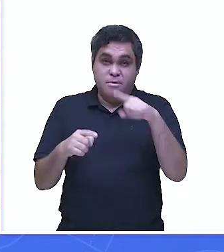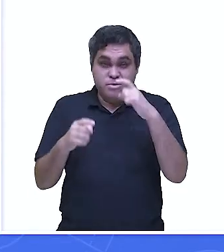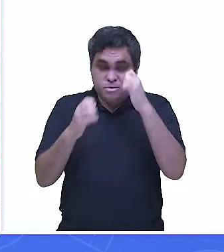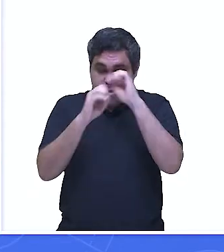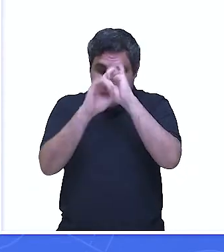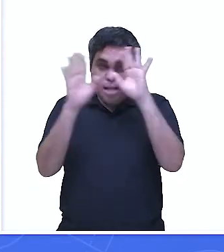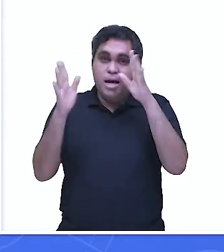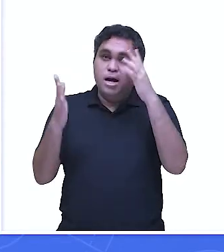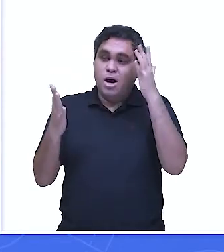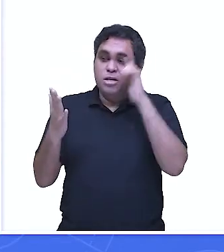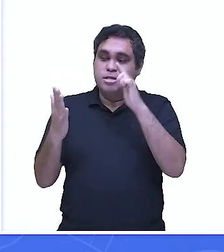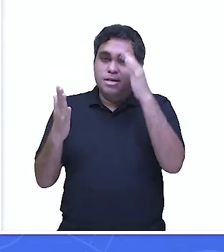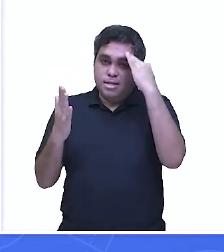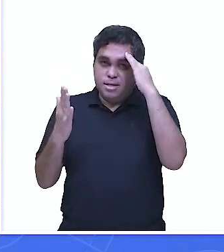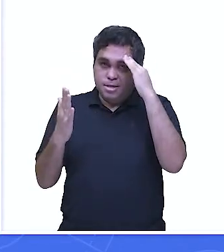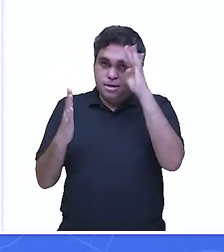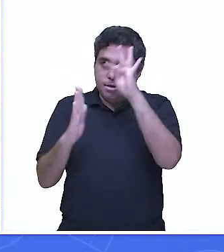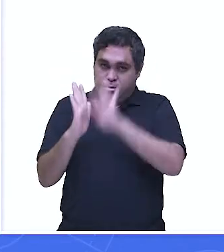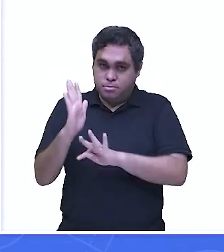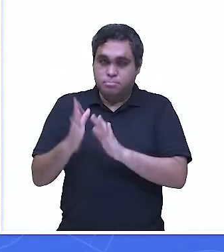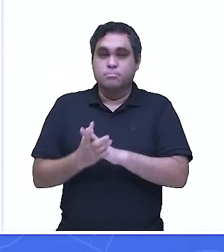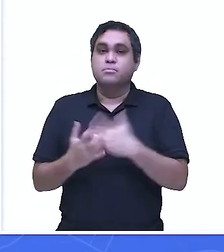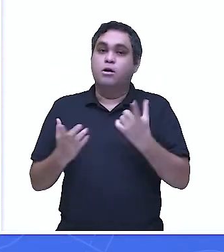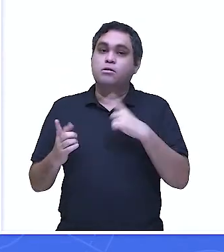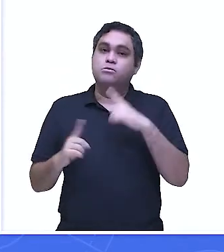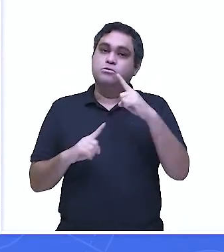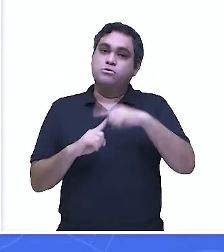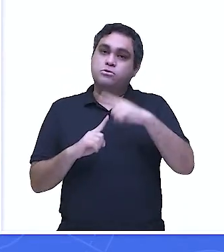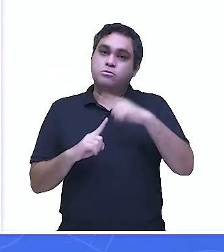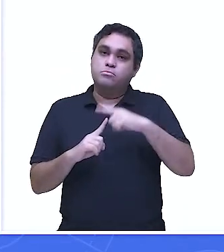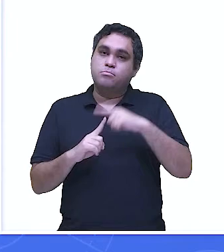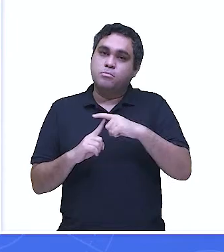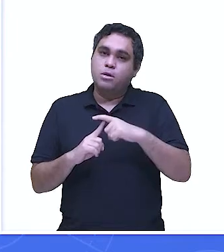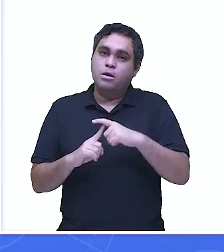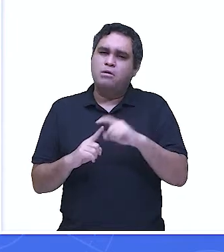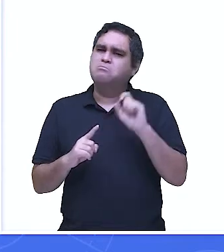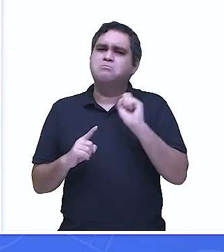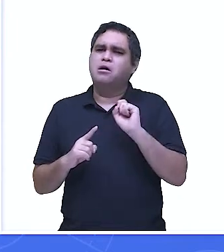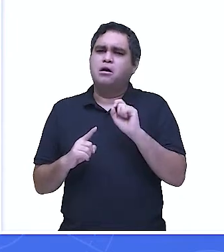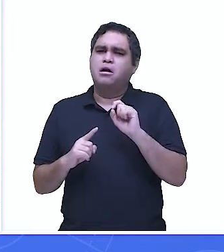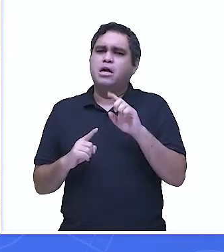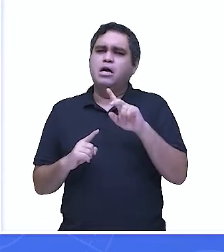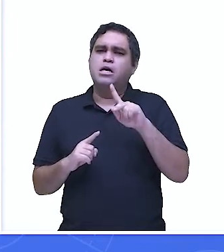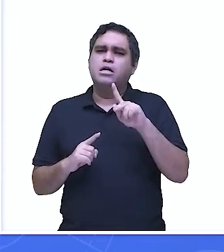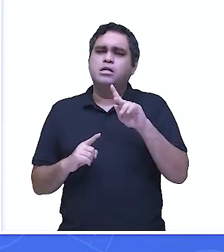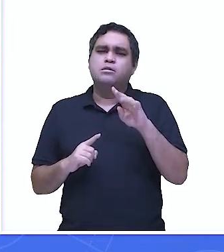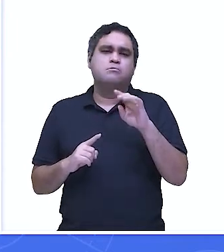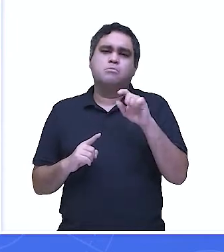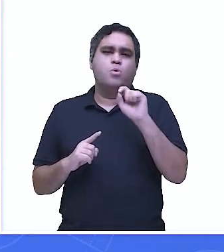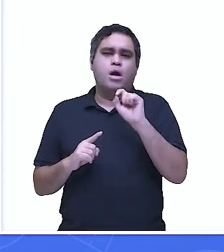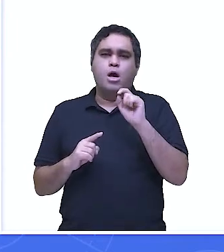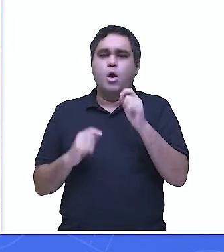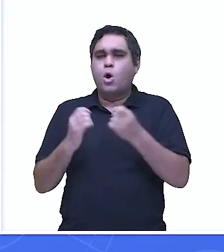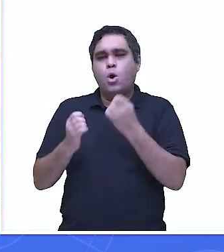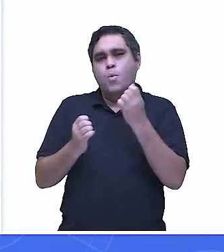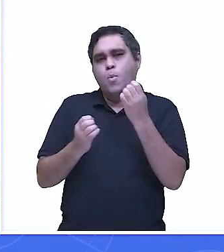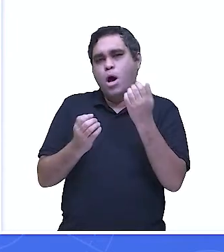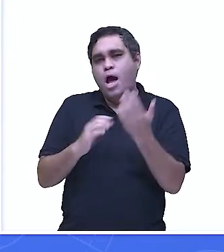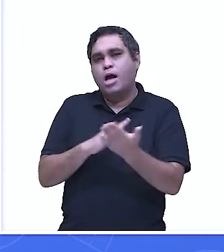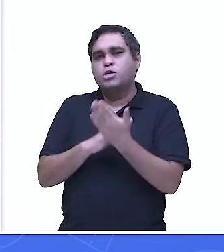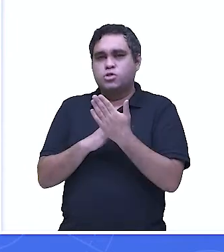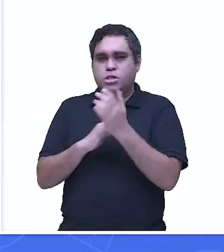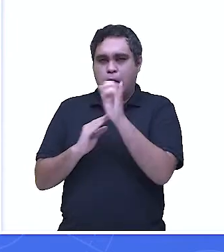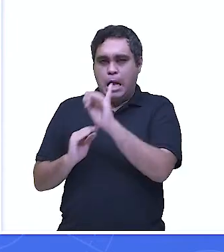algo. Vejam aqui, eu tenho alguns tipos. O que são marcas tipográficas no texto? O que seriam elas e como elas nos ajudariam mesmo? Vejam